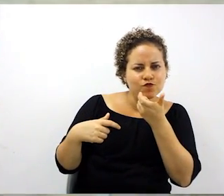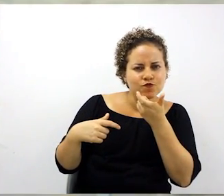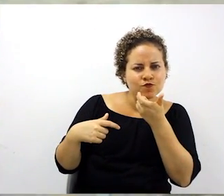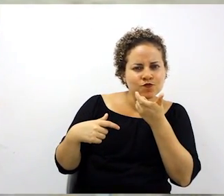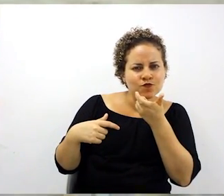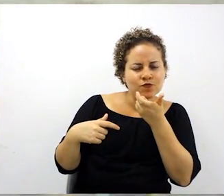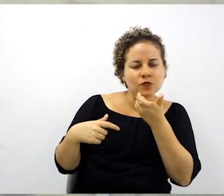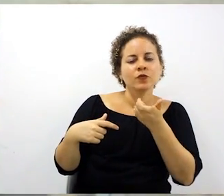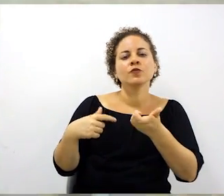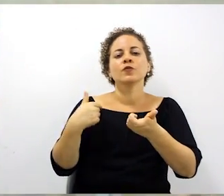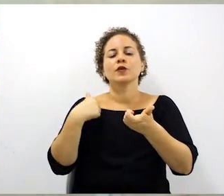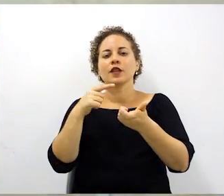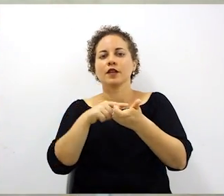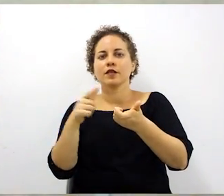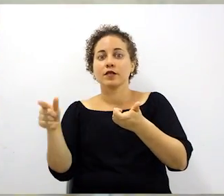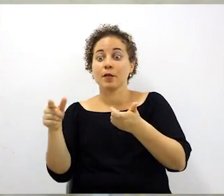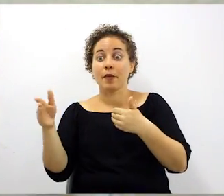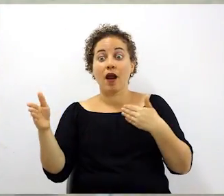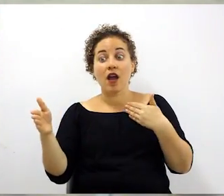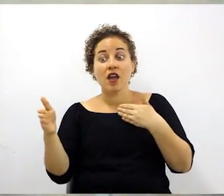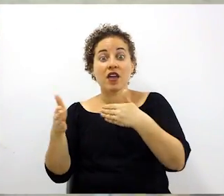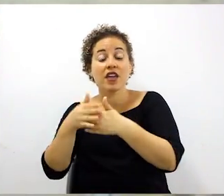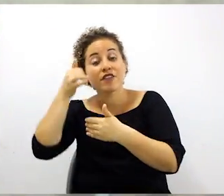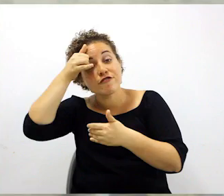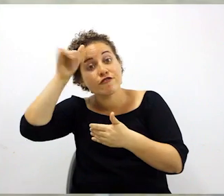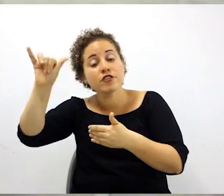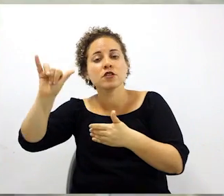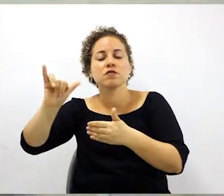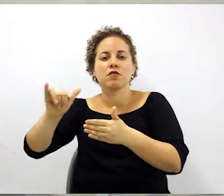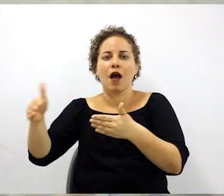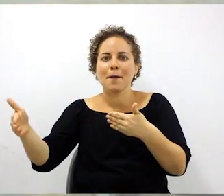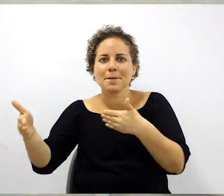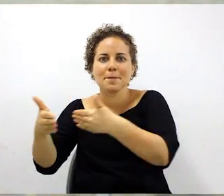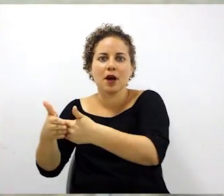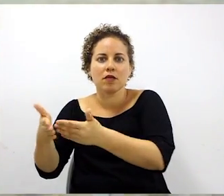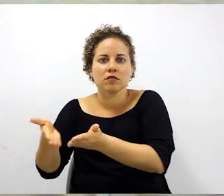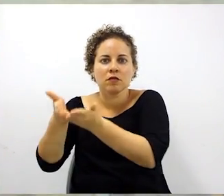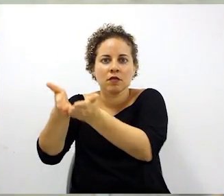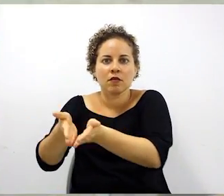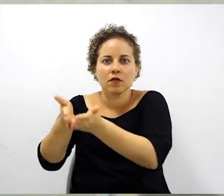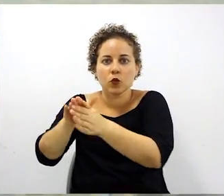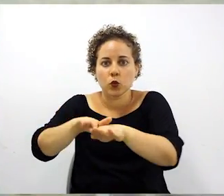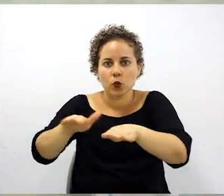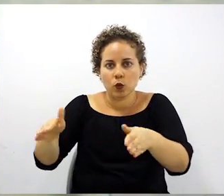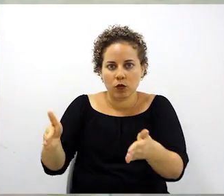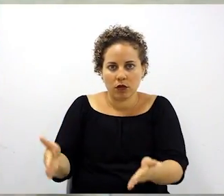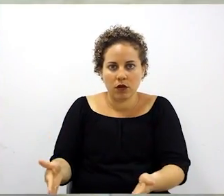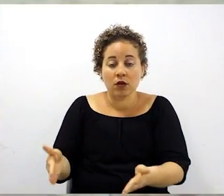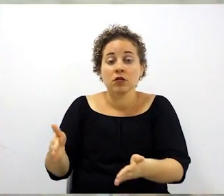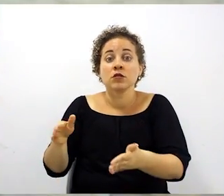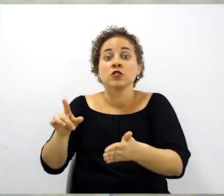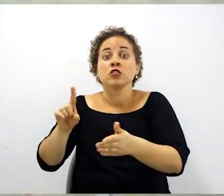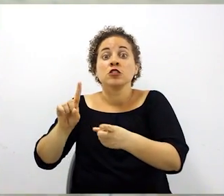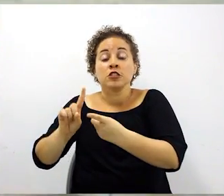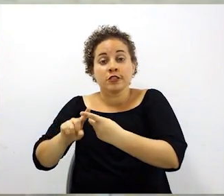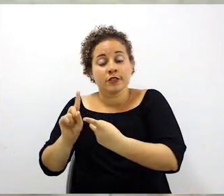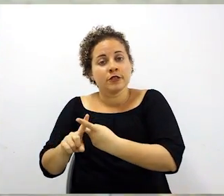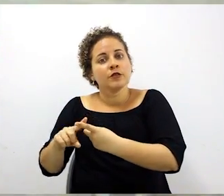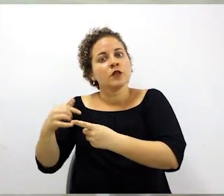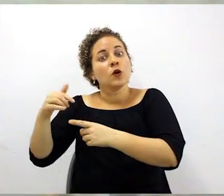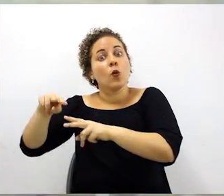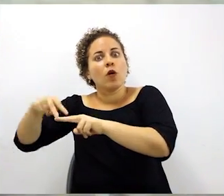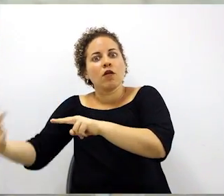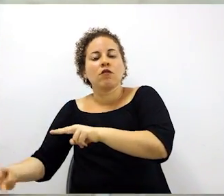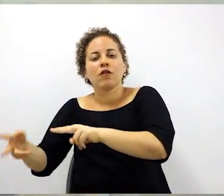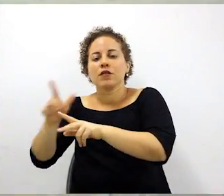evitar batida contra o cais, queda de homem ao mar e outros acidentes. Quando a embarcação chegar, existe uma